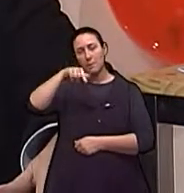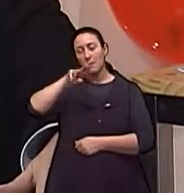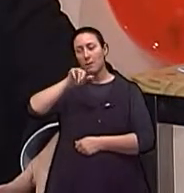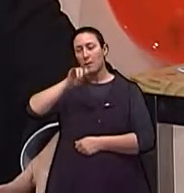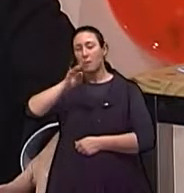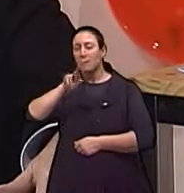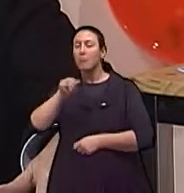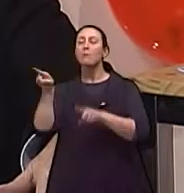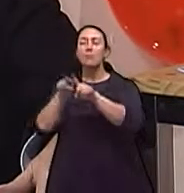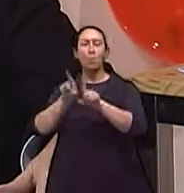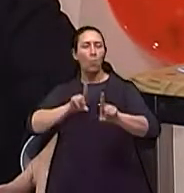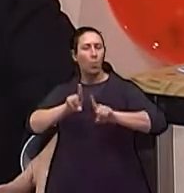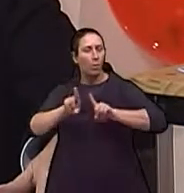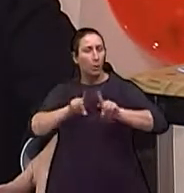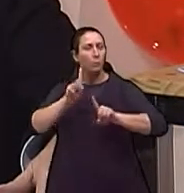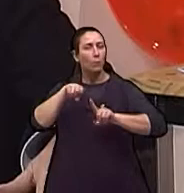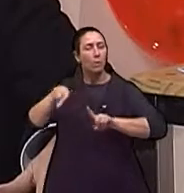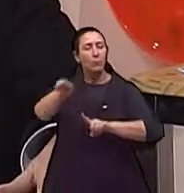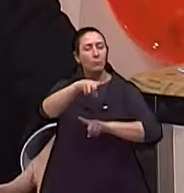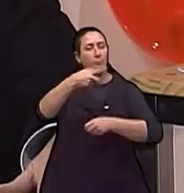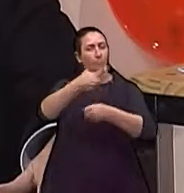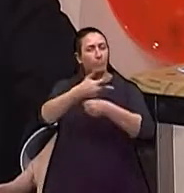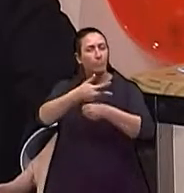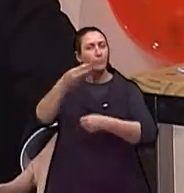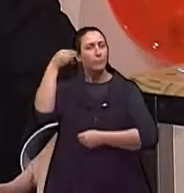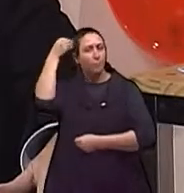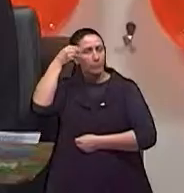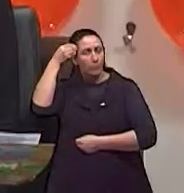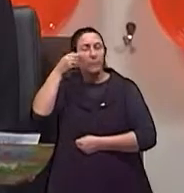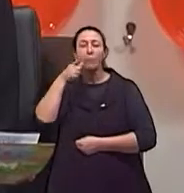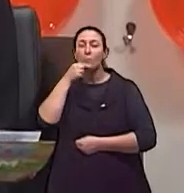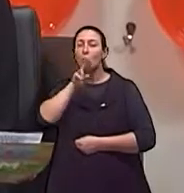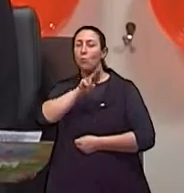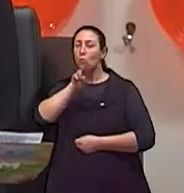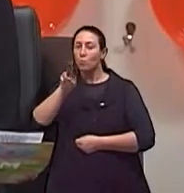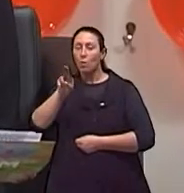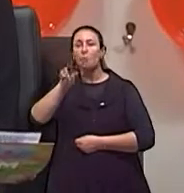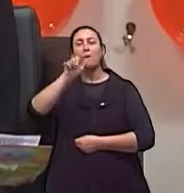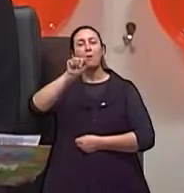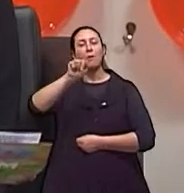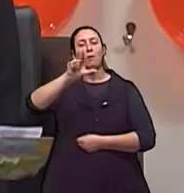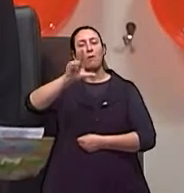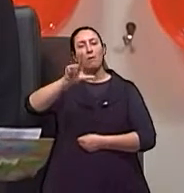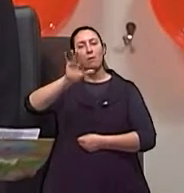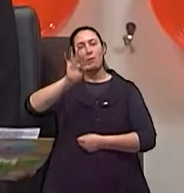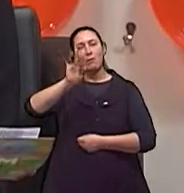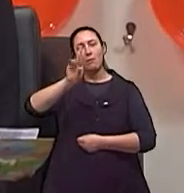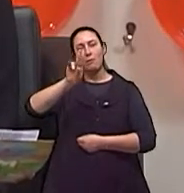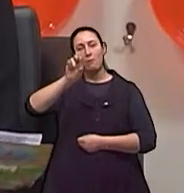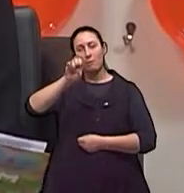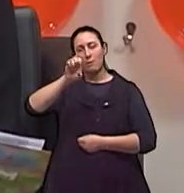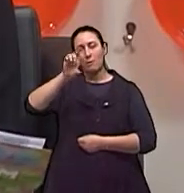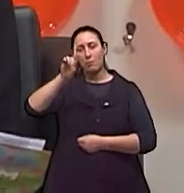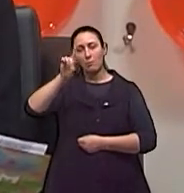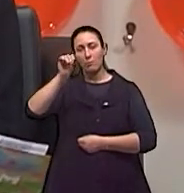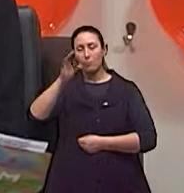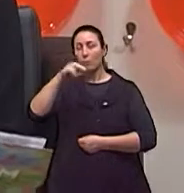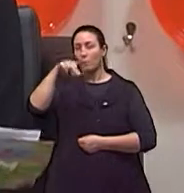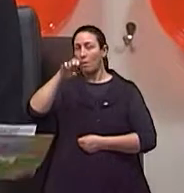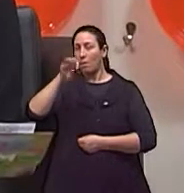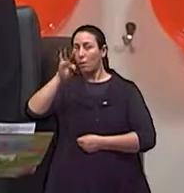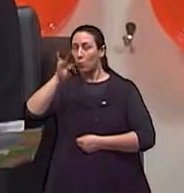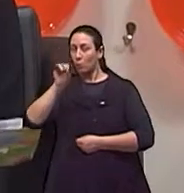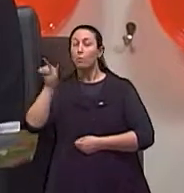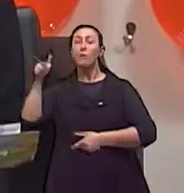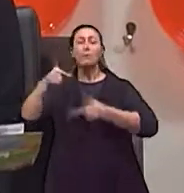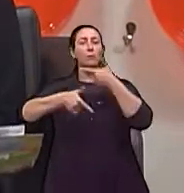envelhecimento e saúde mental Alfredo Cataldo Neto professor da PUC a pontifícia Universidade Católica